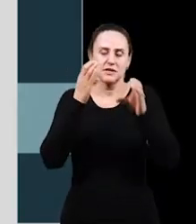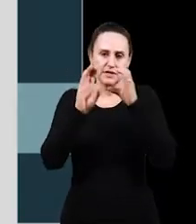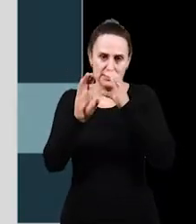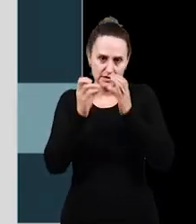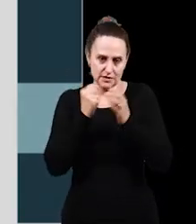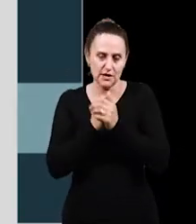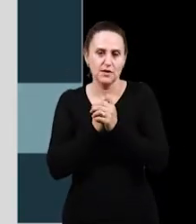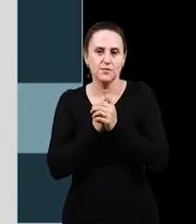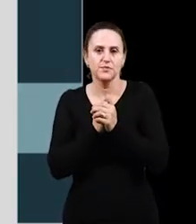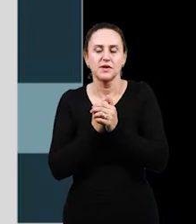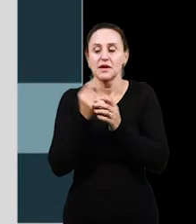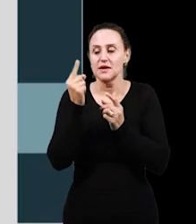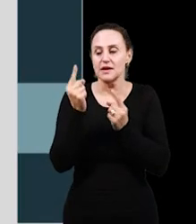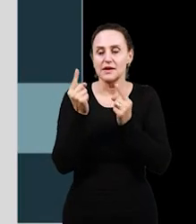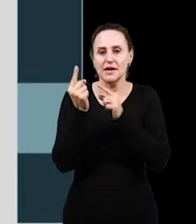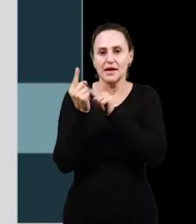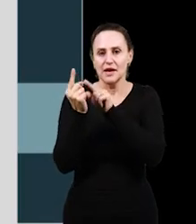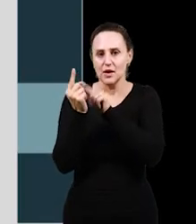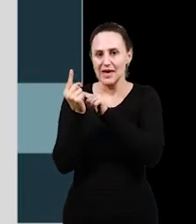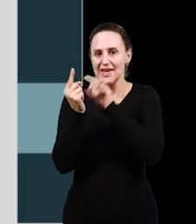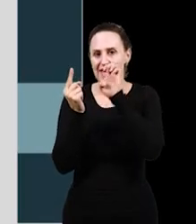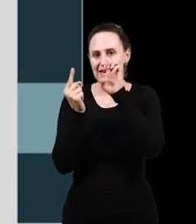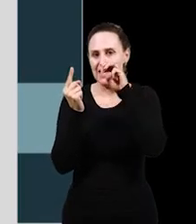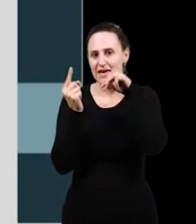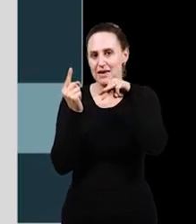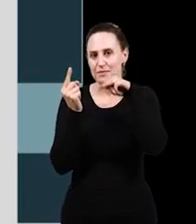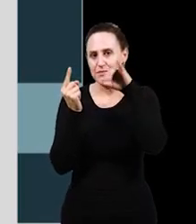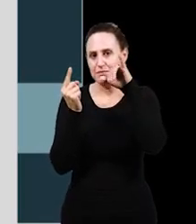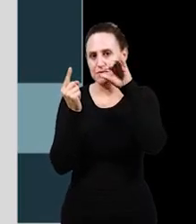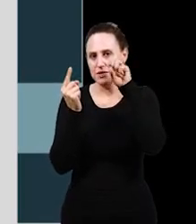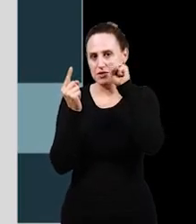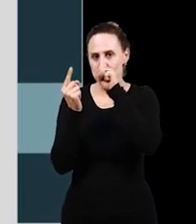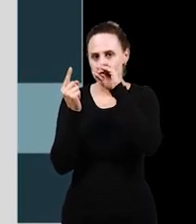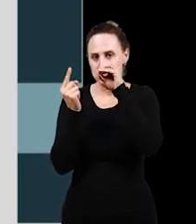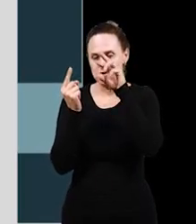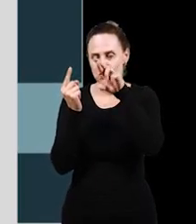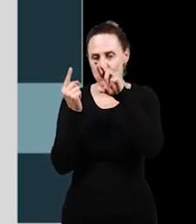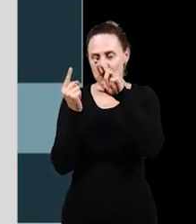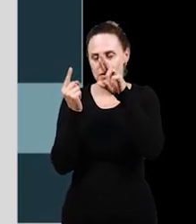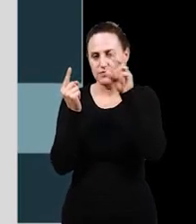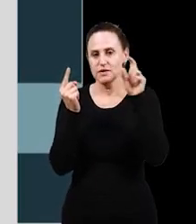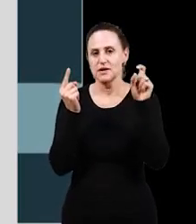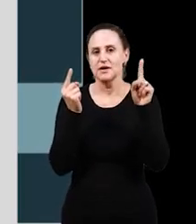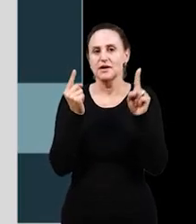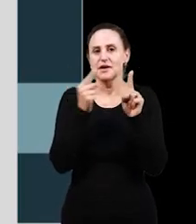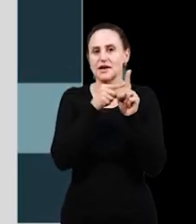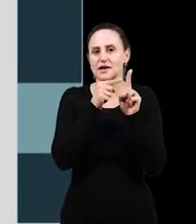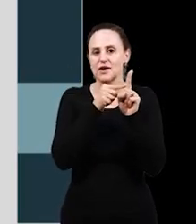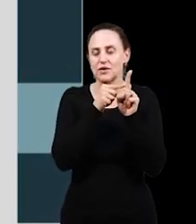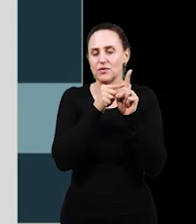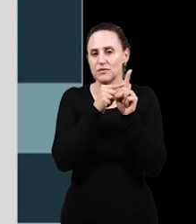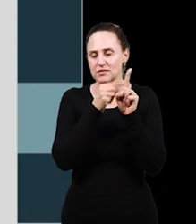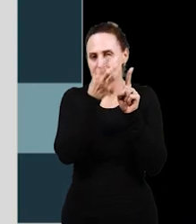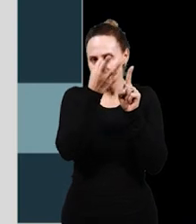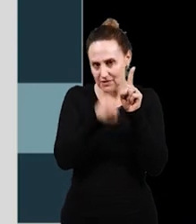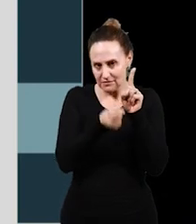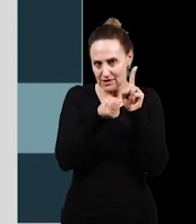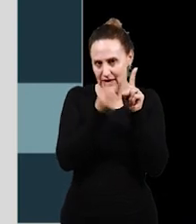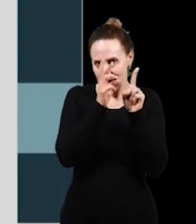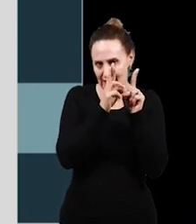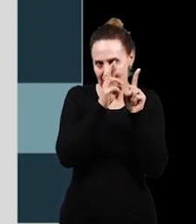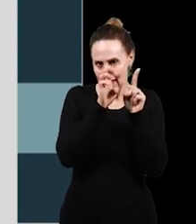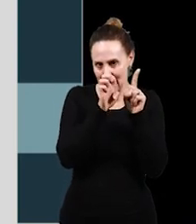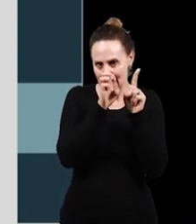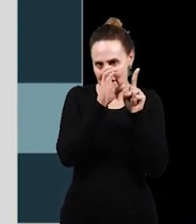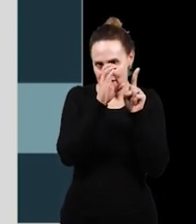manda uma mensagem para o receptor tá vendo um canal mas através de um canal e um código né sobre algo do mundo que é o referente